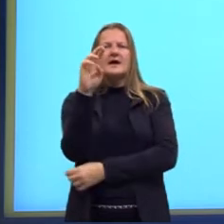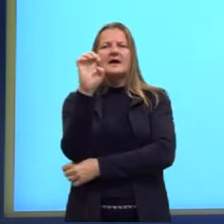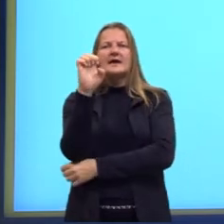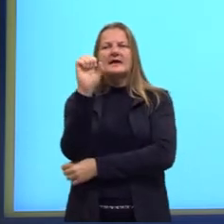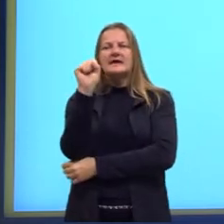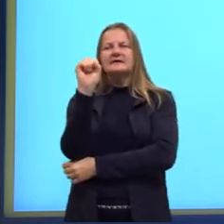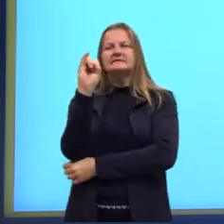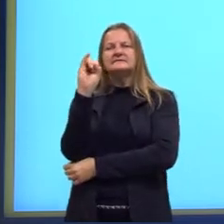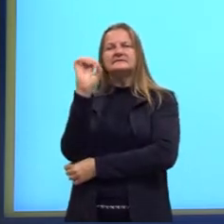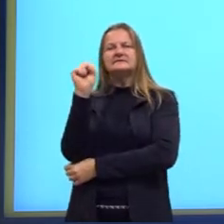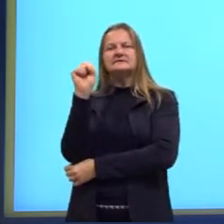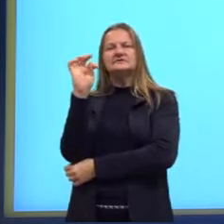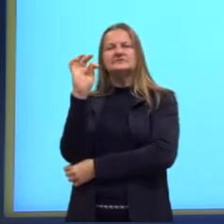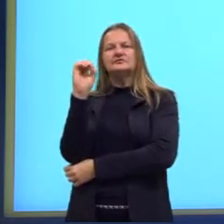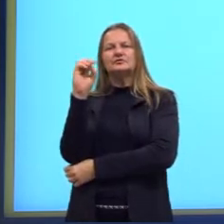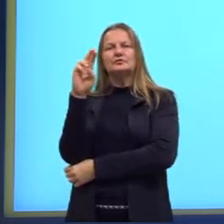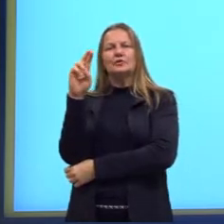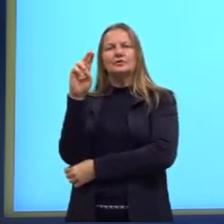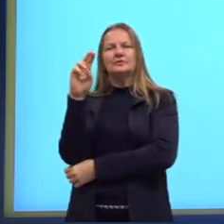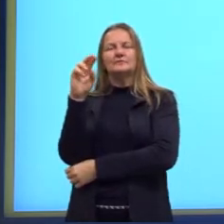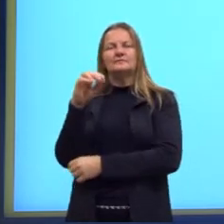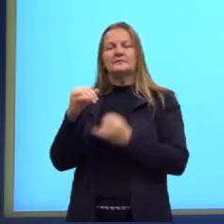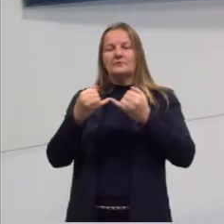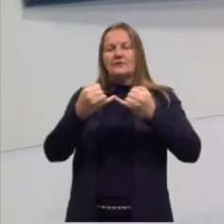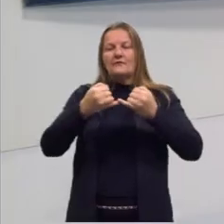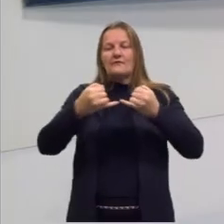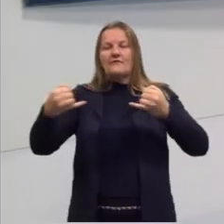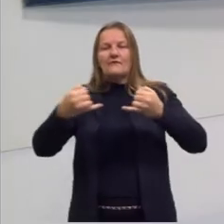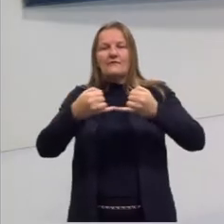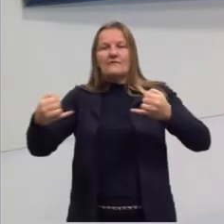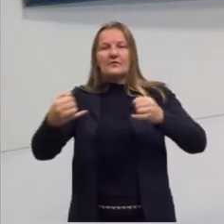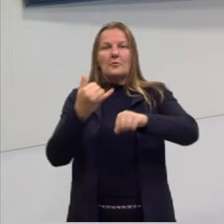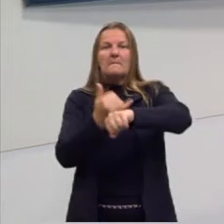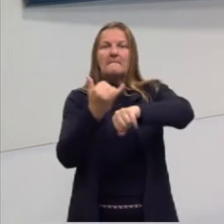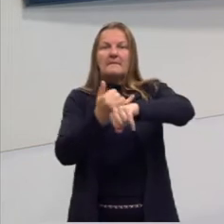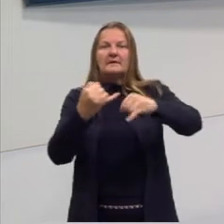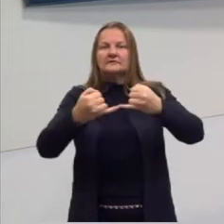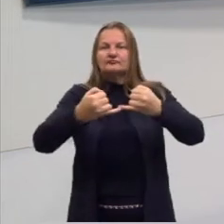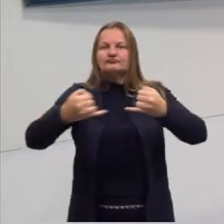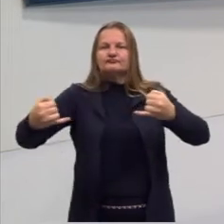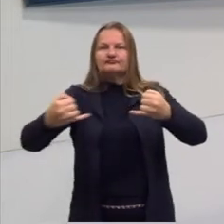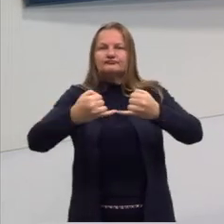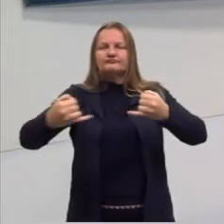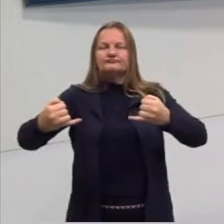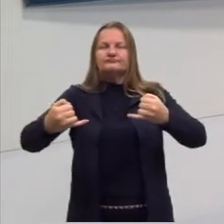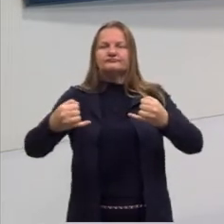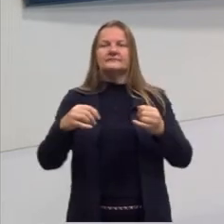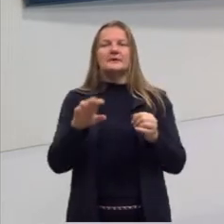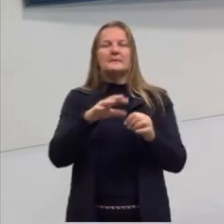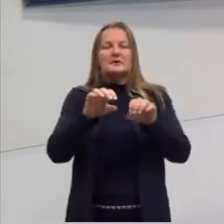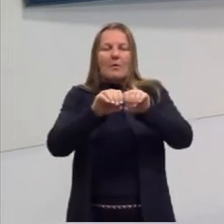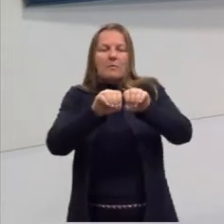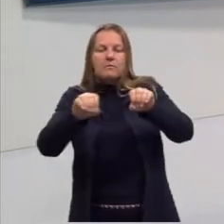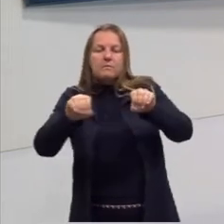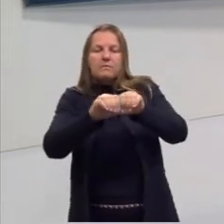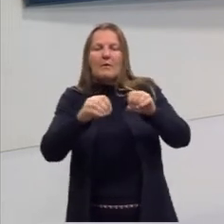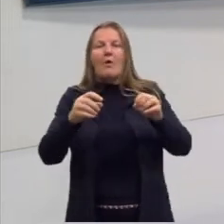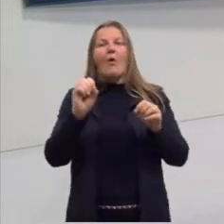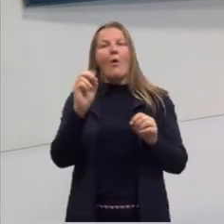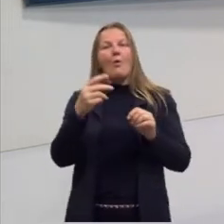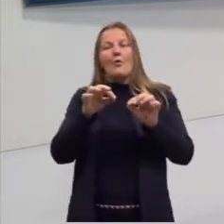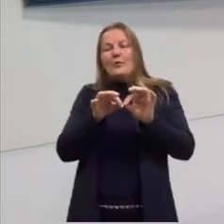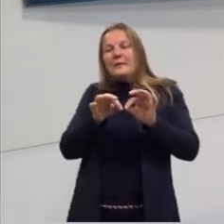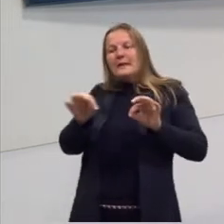é isso o que que é o resistor né Por exemplo um fio pode ser um fio metálico né Depende da sua espessura do seu comprimento